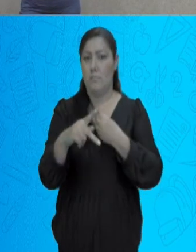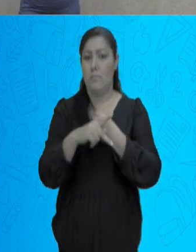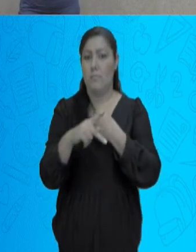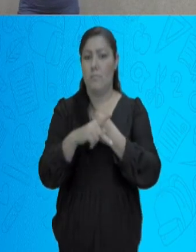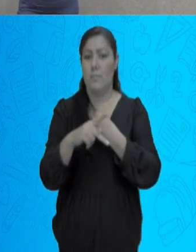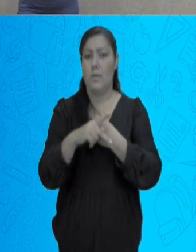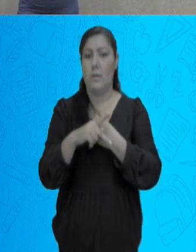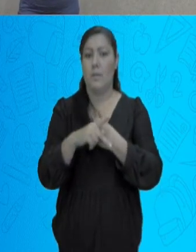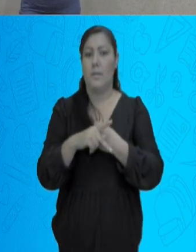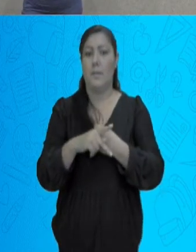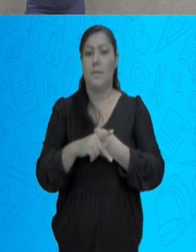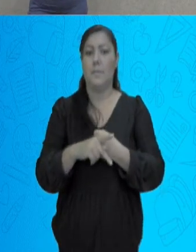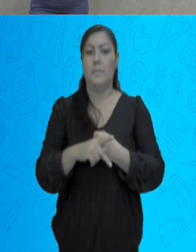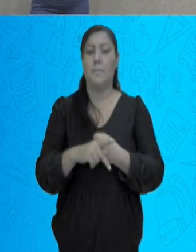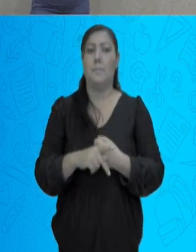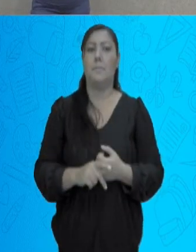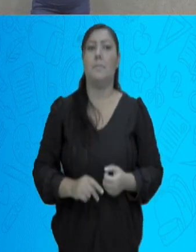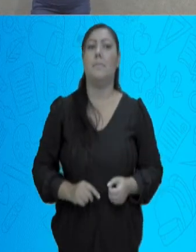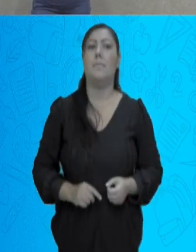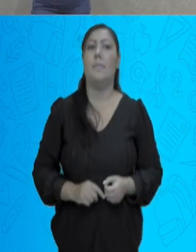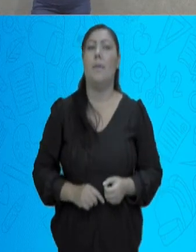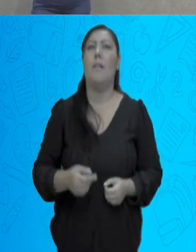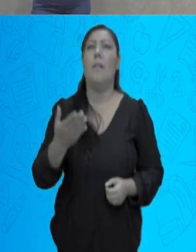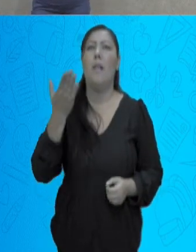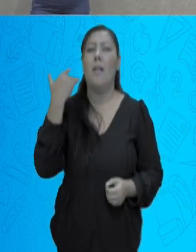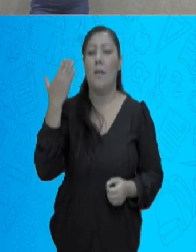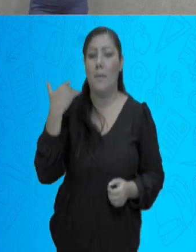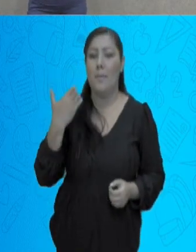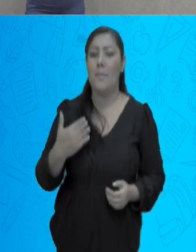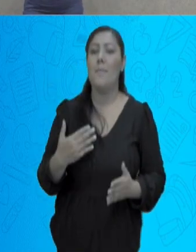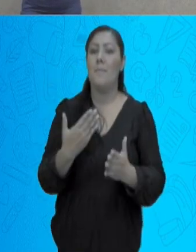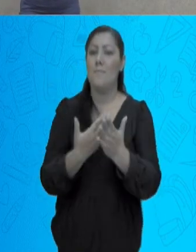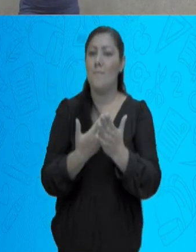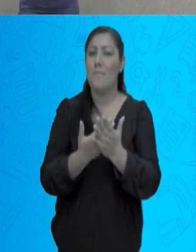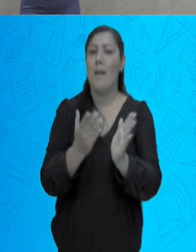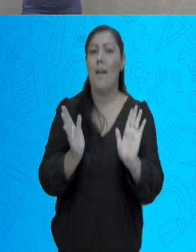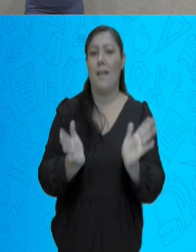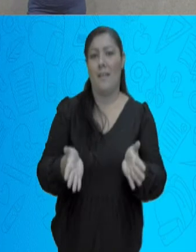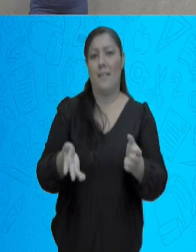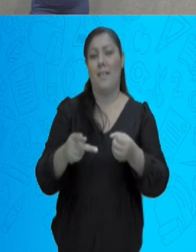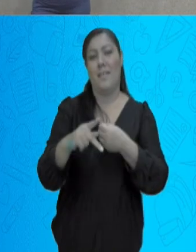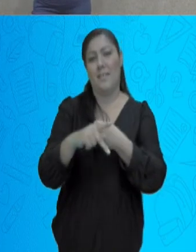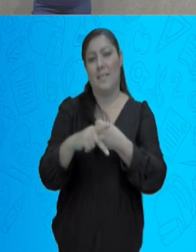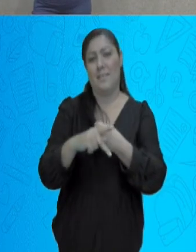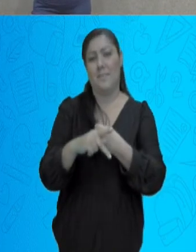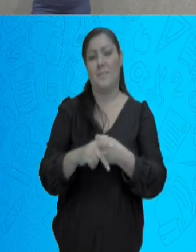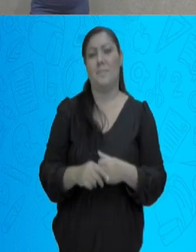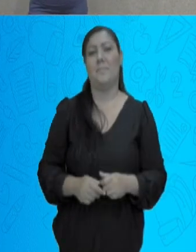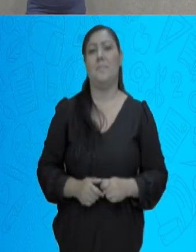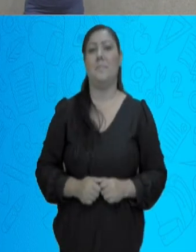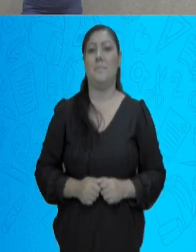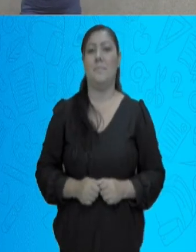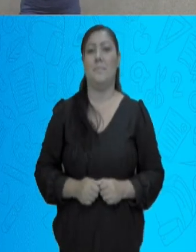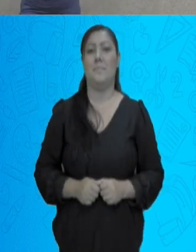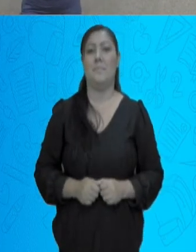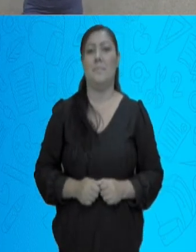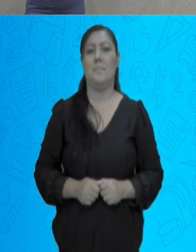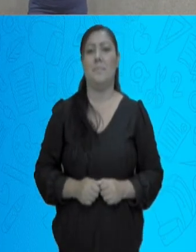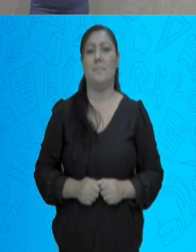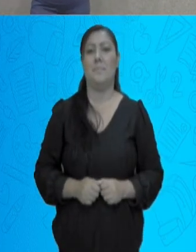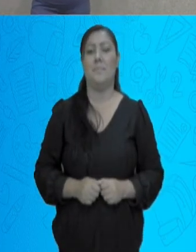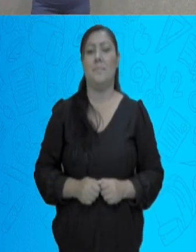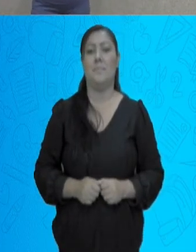vou resgatar um estudo lá sobre a nossa aula de pronomes. Isso mesmo, pronome